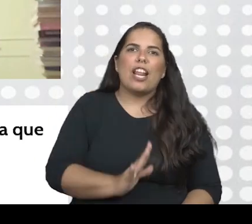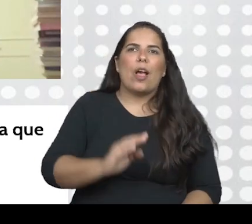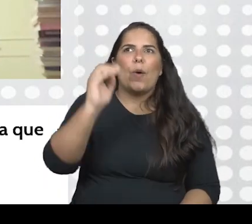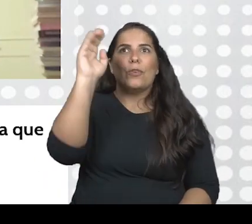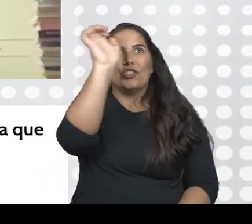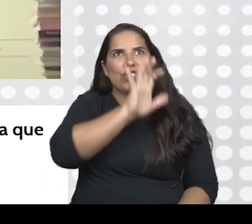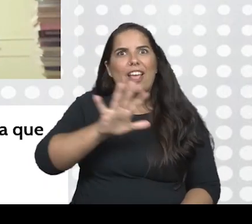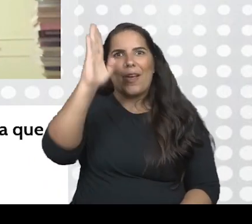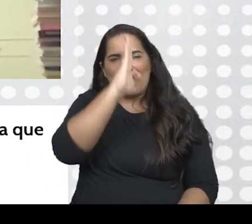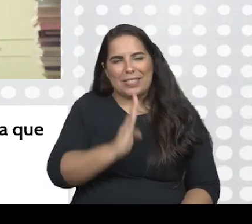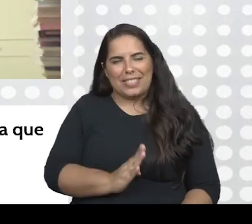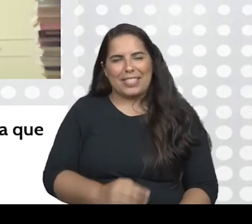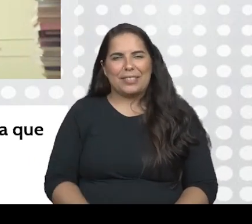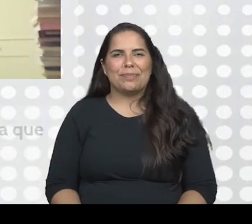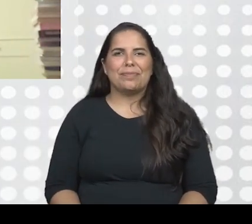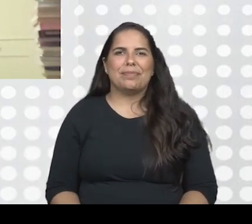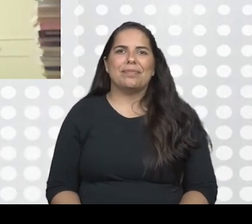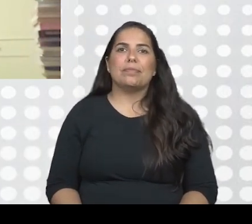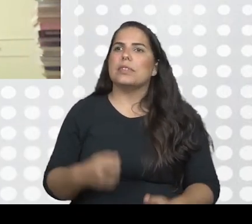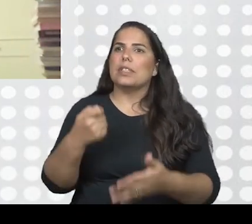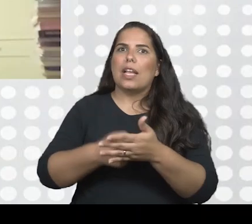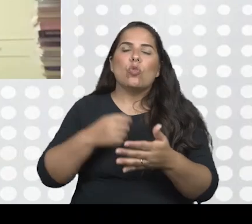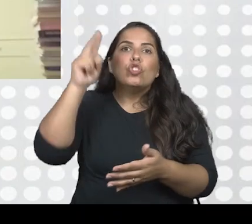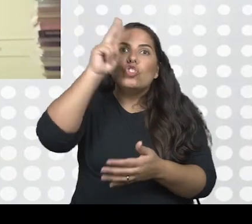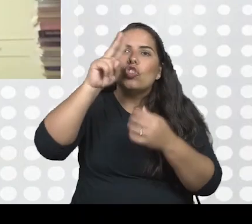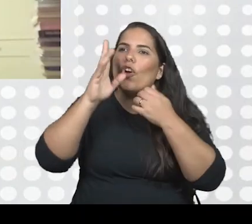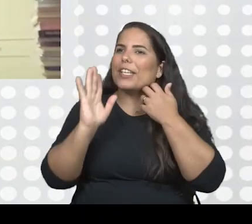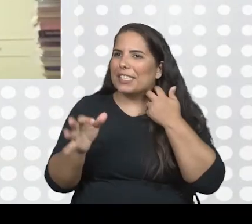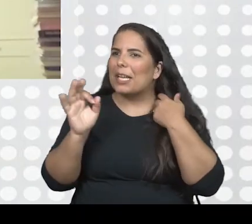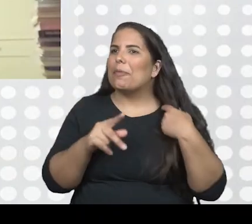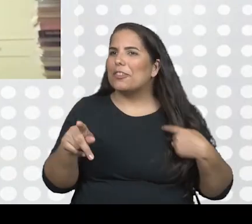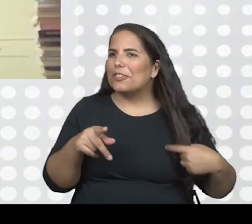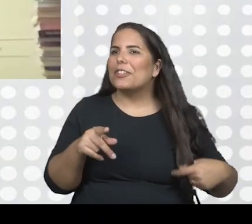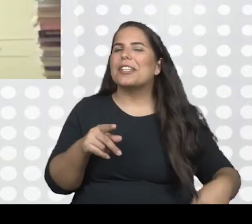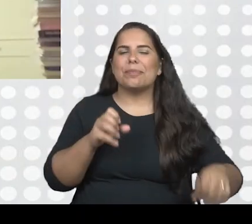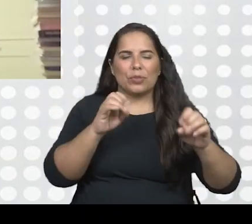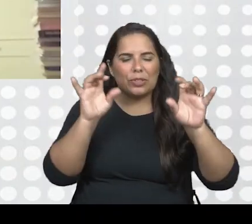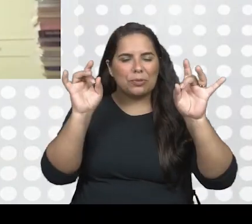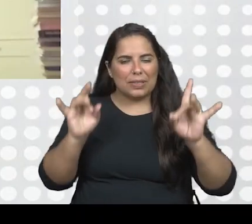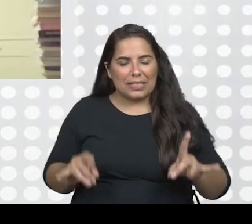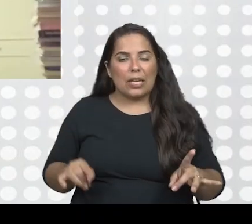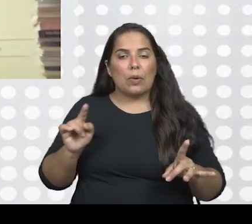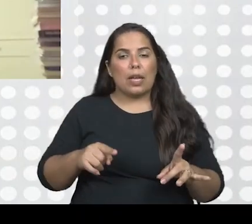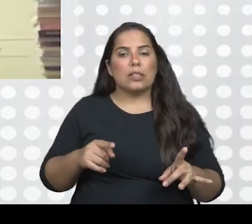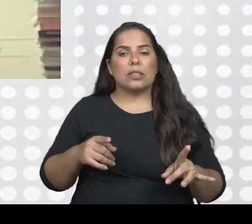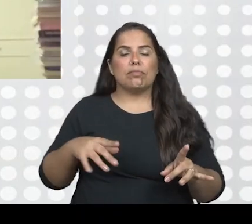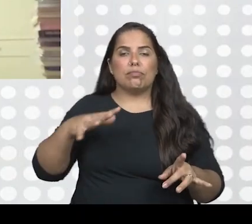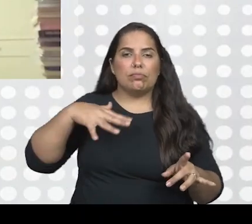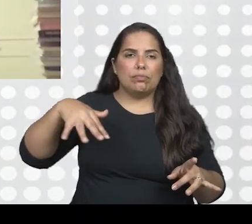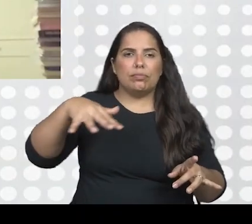brasileira. E essa é uma luta histórica, né, professora Márcia, do campo da educação especial, em que essa